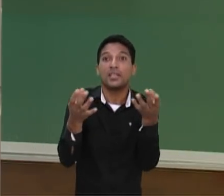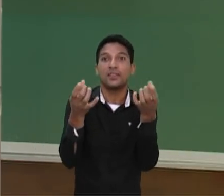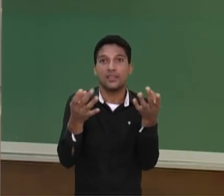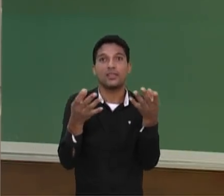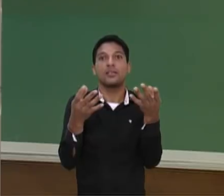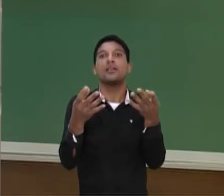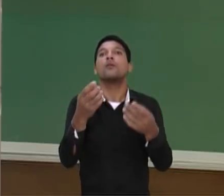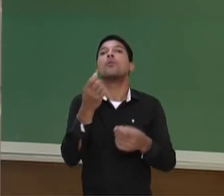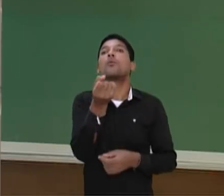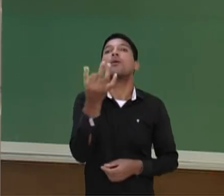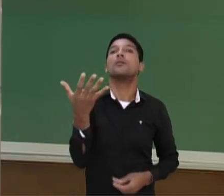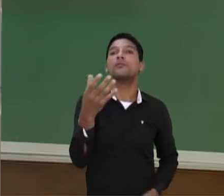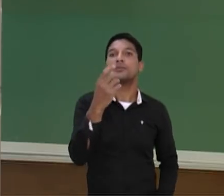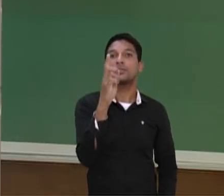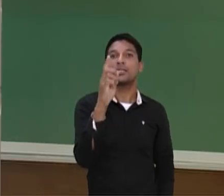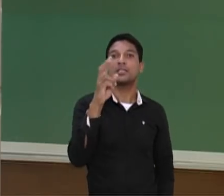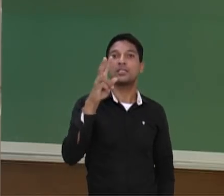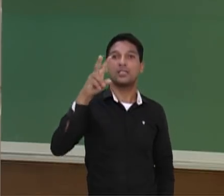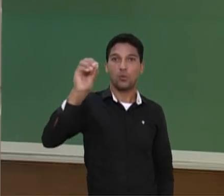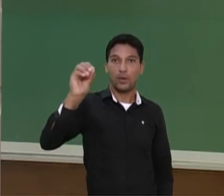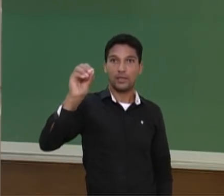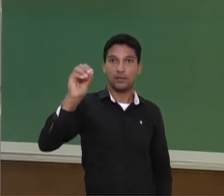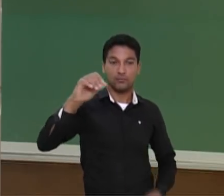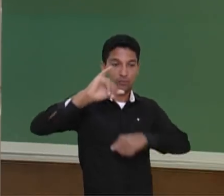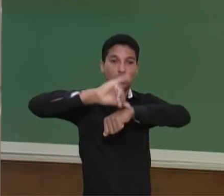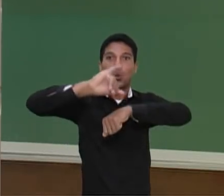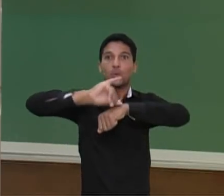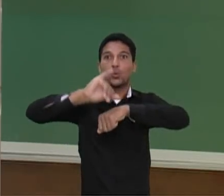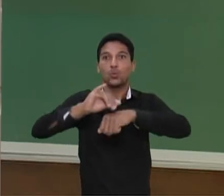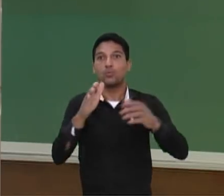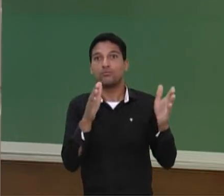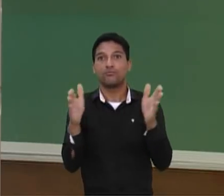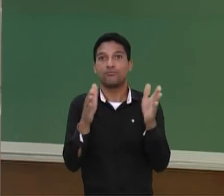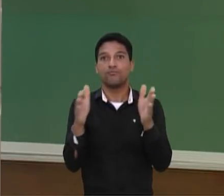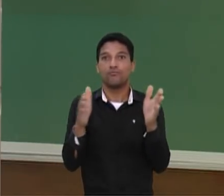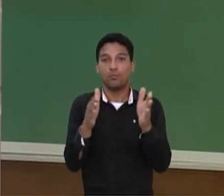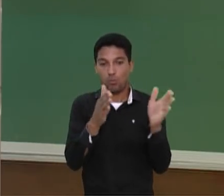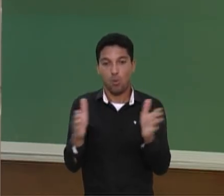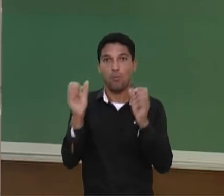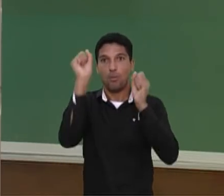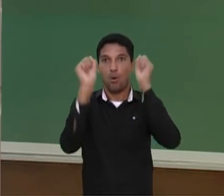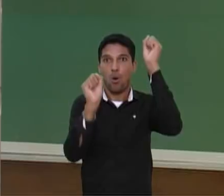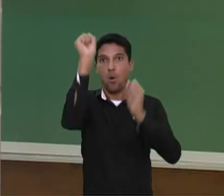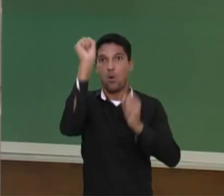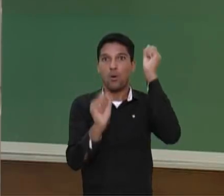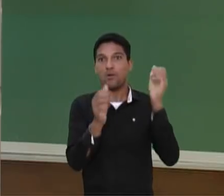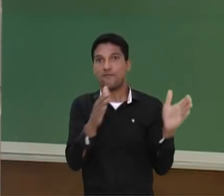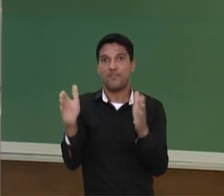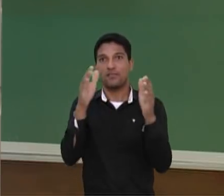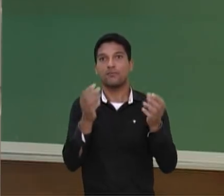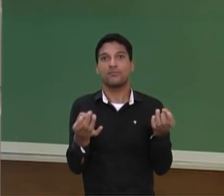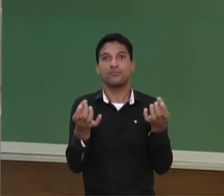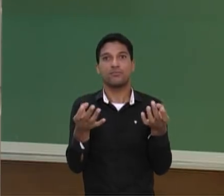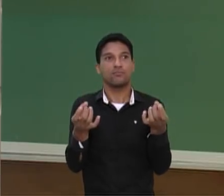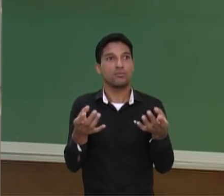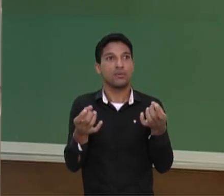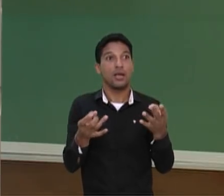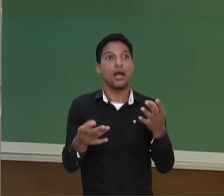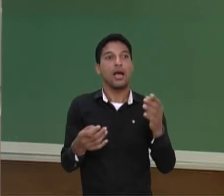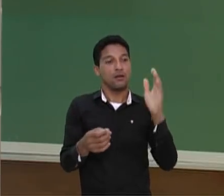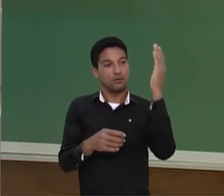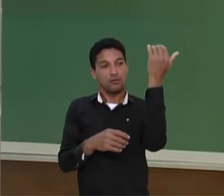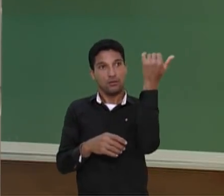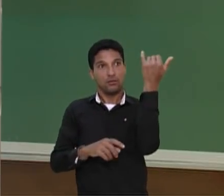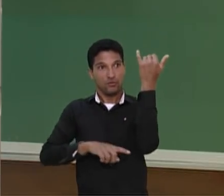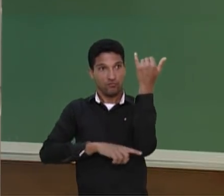150 unidades aí começou aumentar foi aumentando chega aqui vendo o número máximo e aqui em